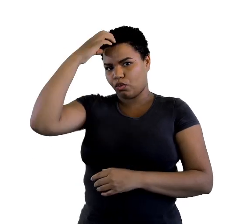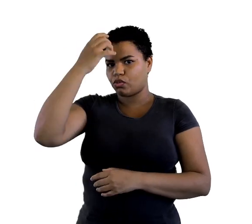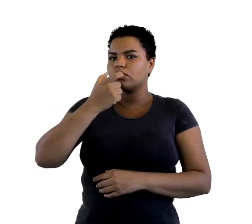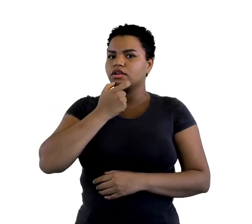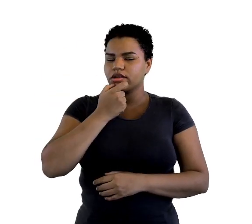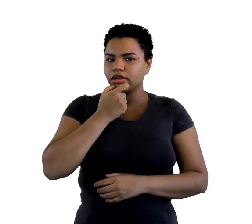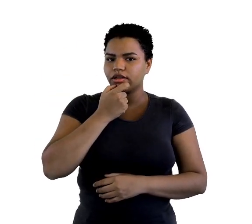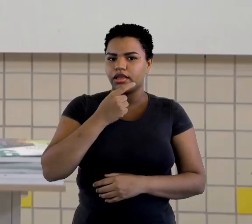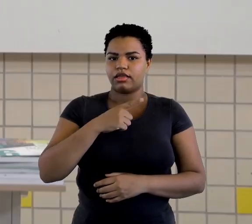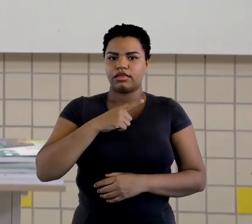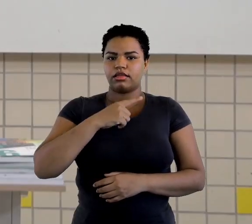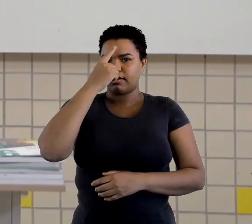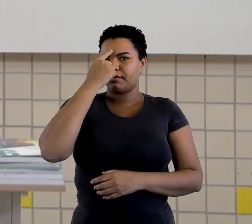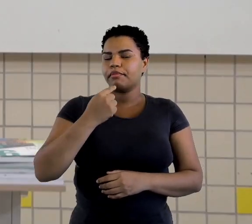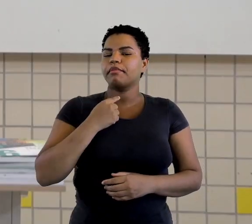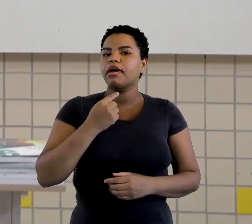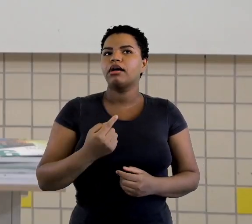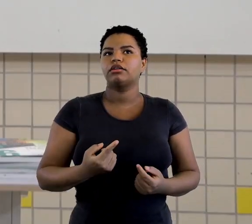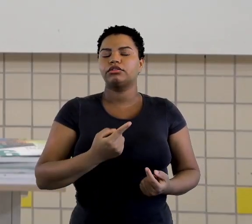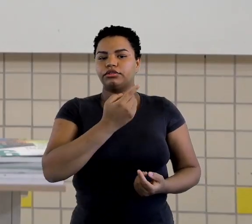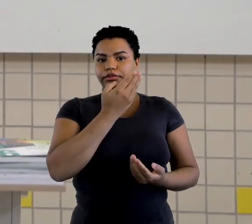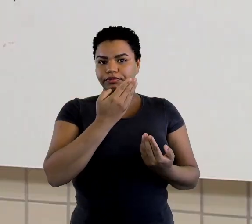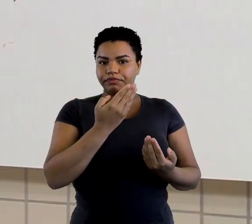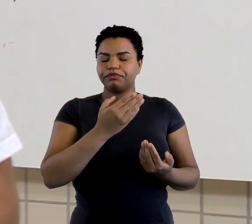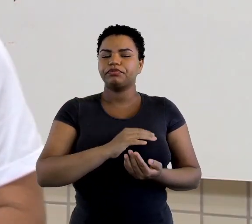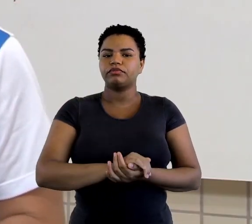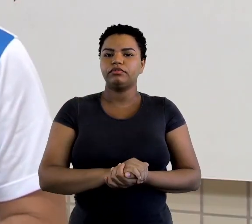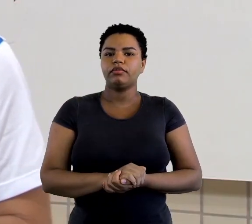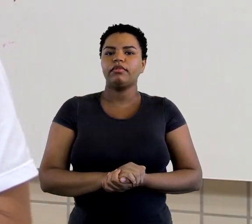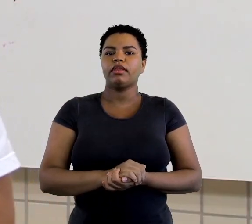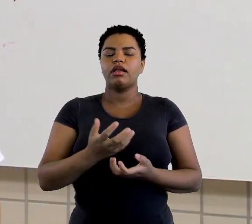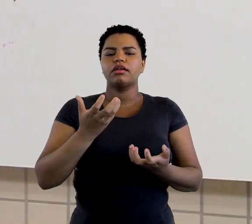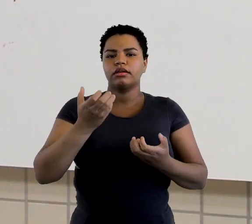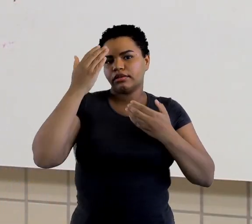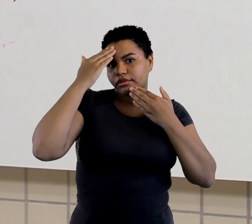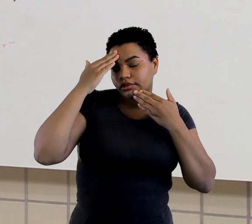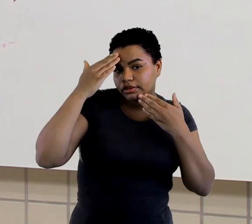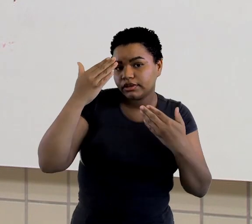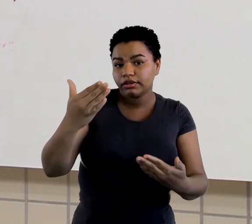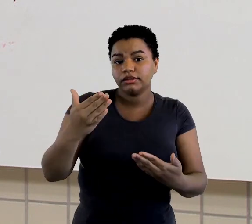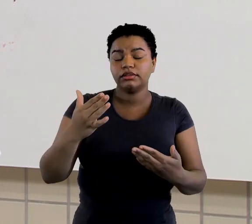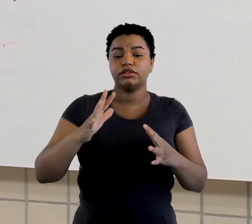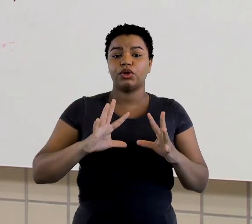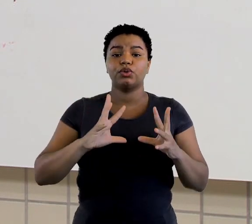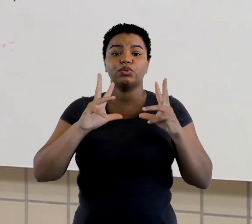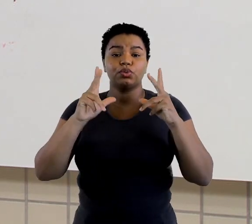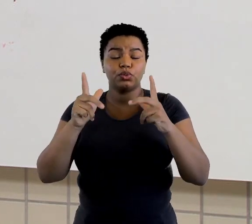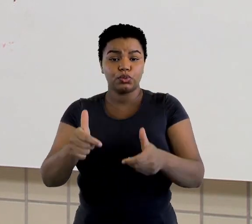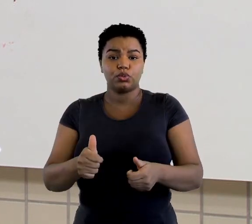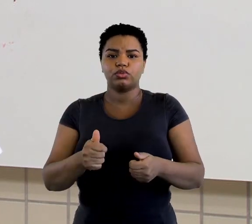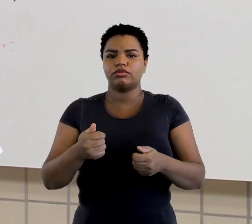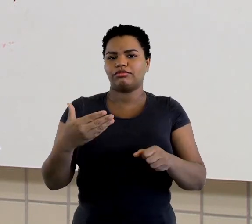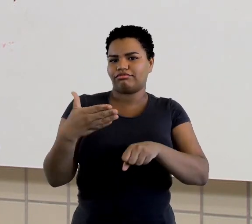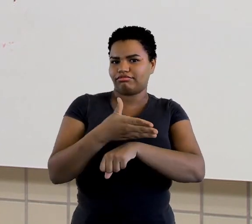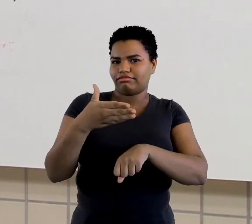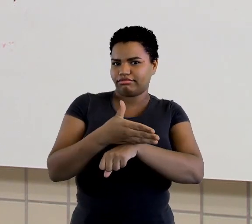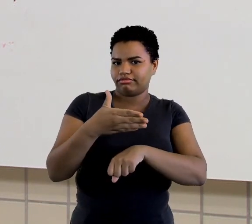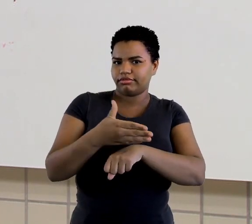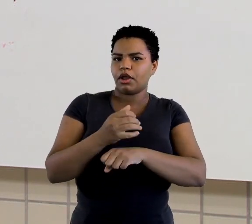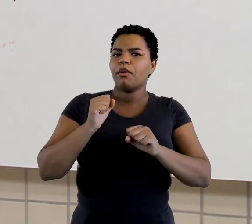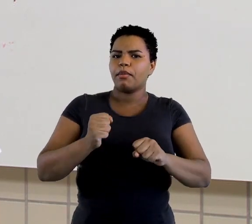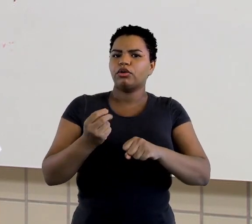da Filadélfia. Queria agradecer a todos pela participação, lembrando que vocês podem procurar